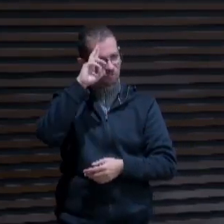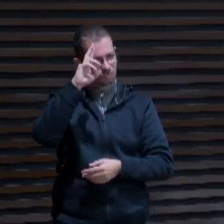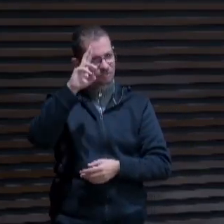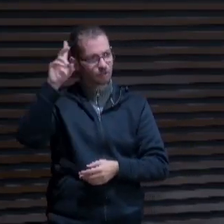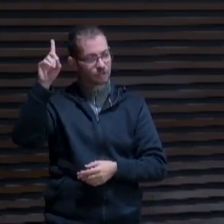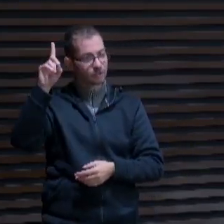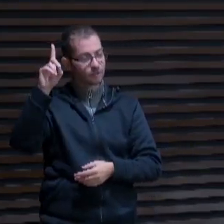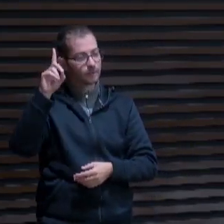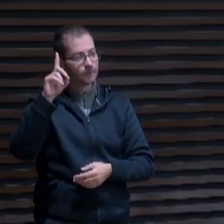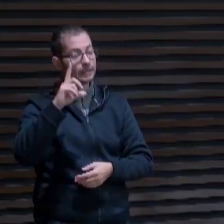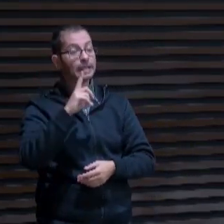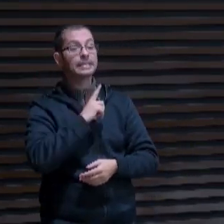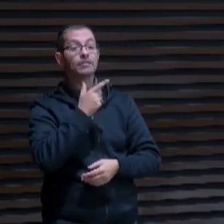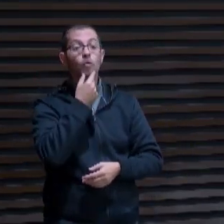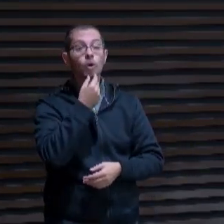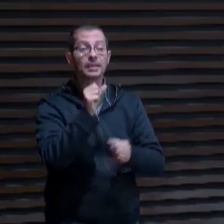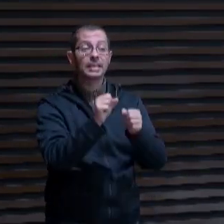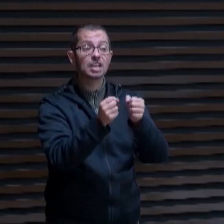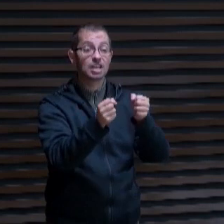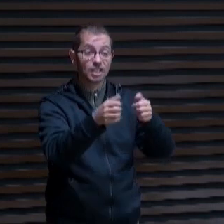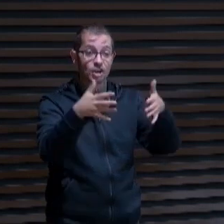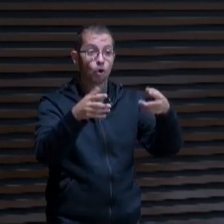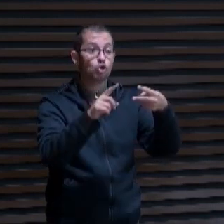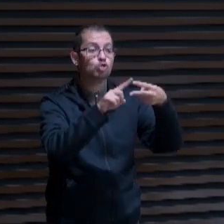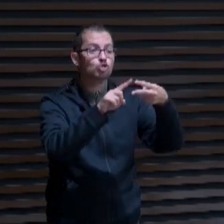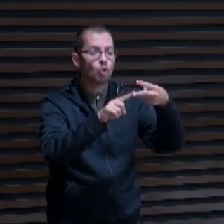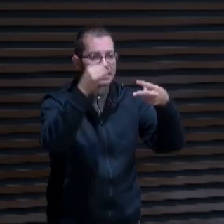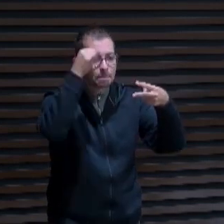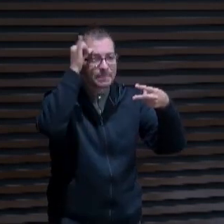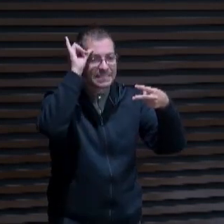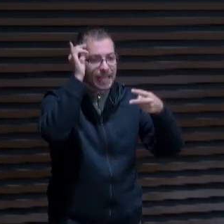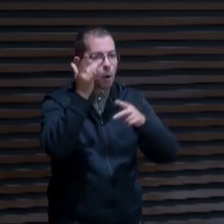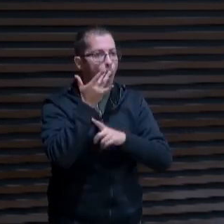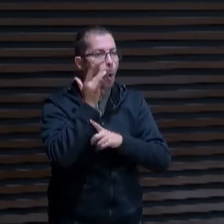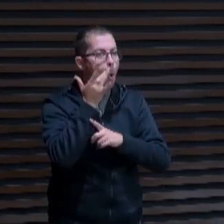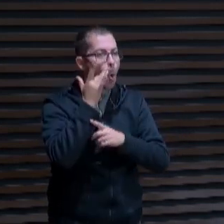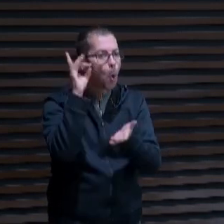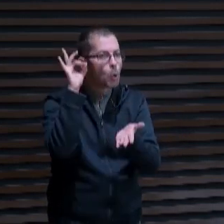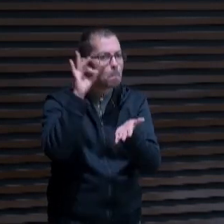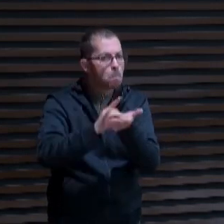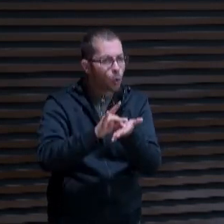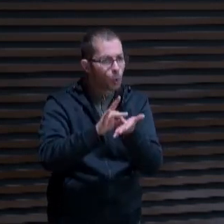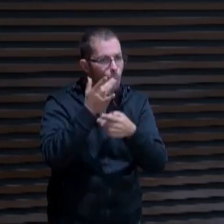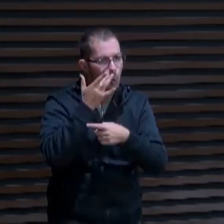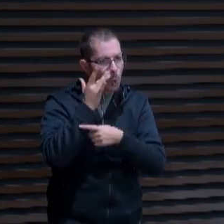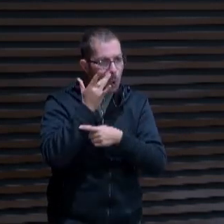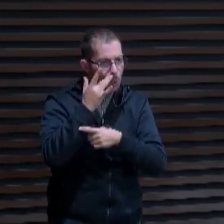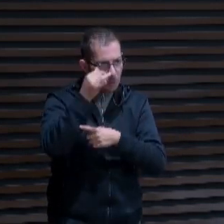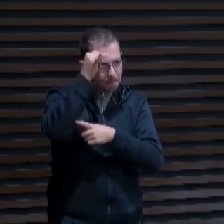fez 2 bezerros de ouro e disse para o povo, olha o que aconteceu lá com Arão, agora aqui